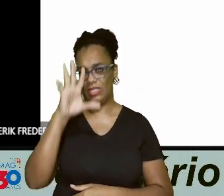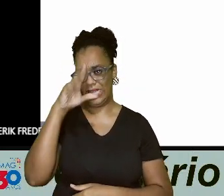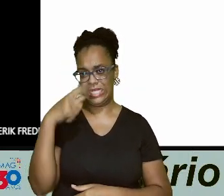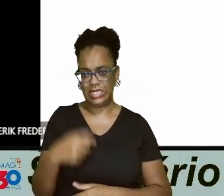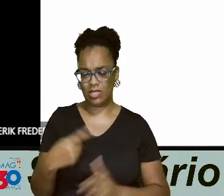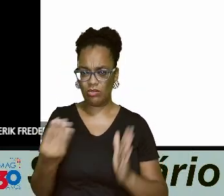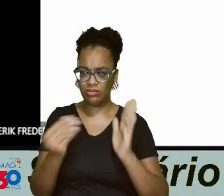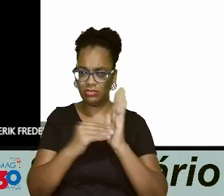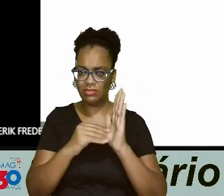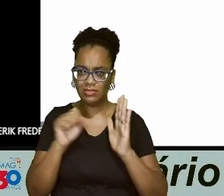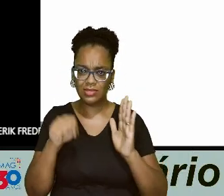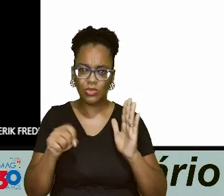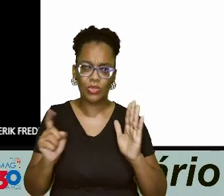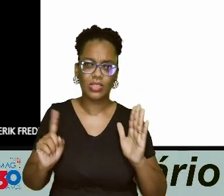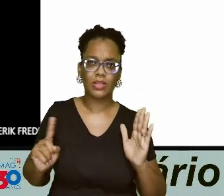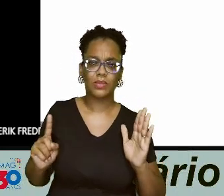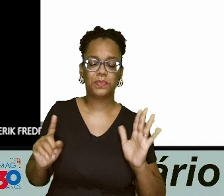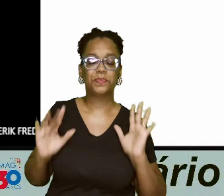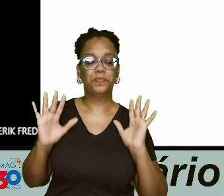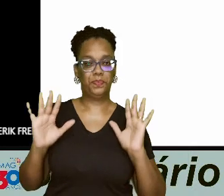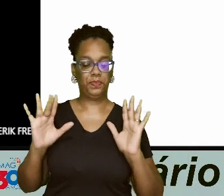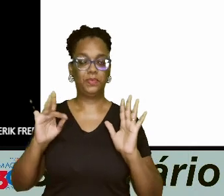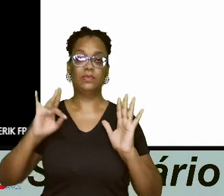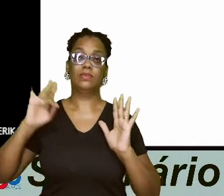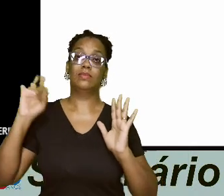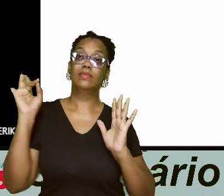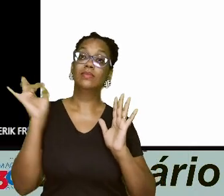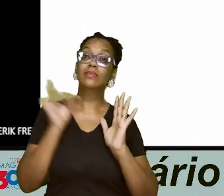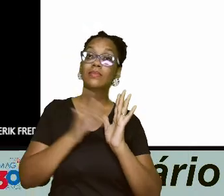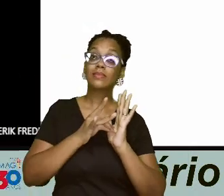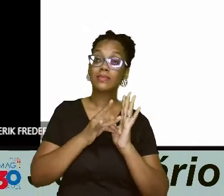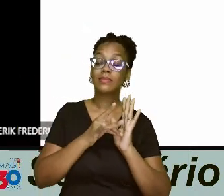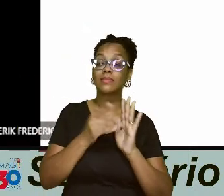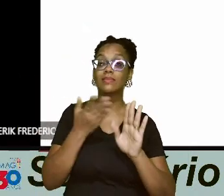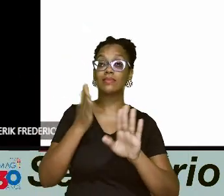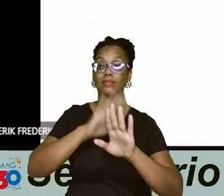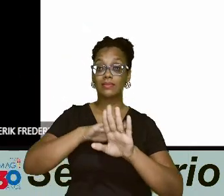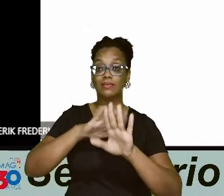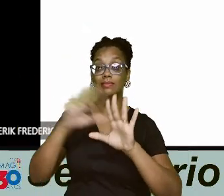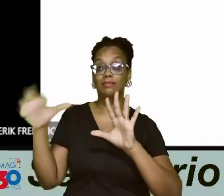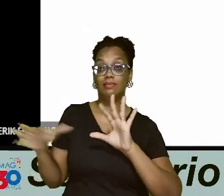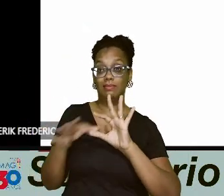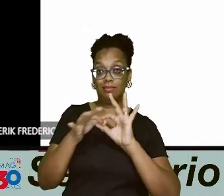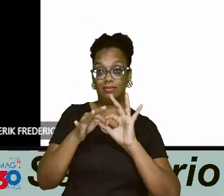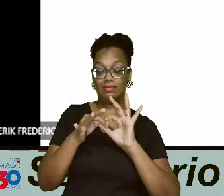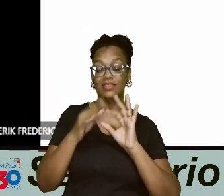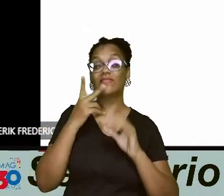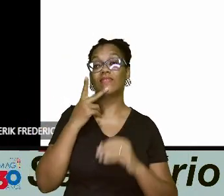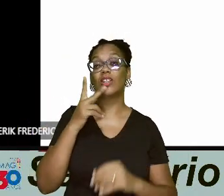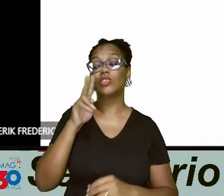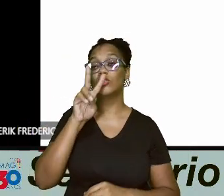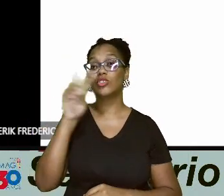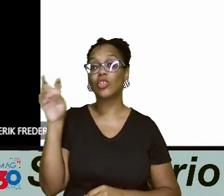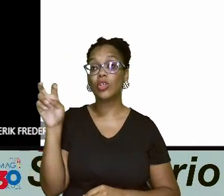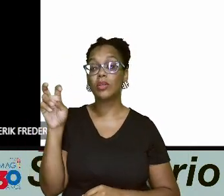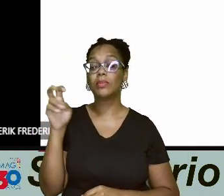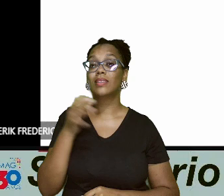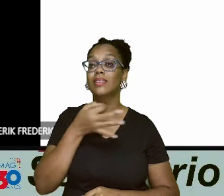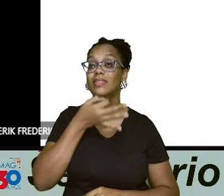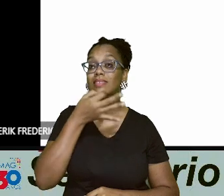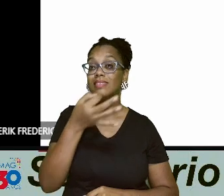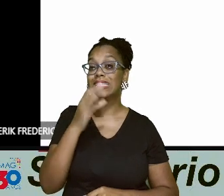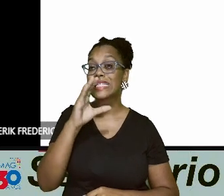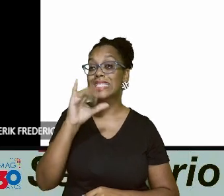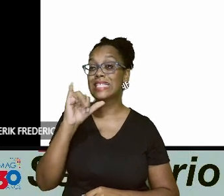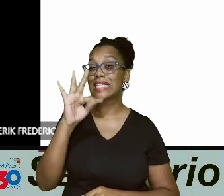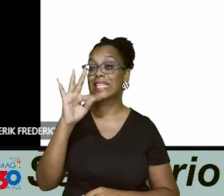De fato, né, o precedente vinculante, ele menciona a citação como um dos fatores,